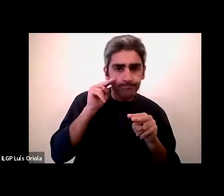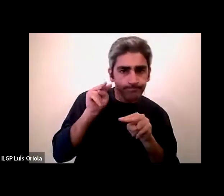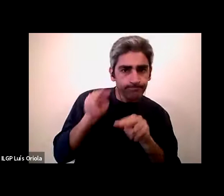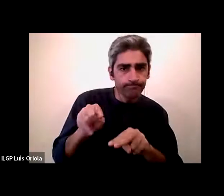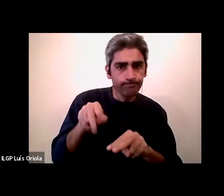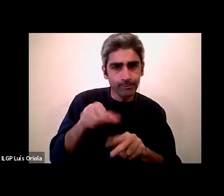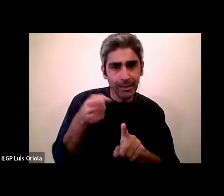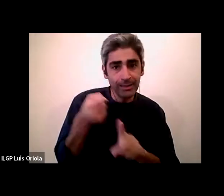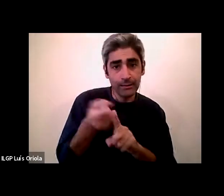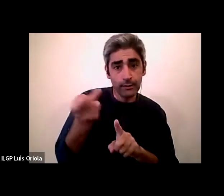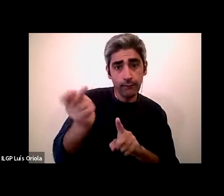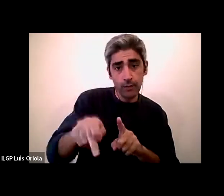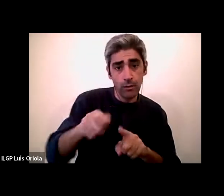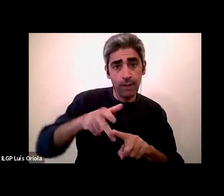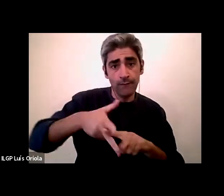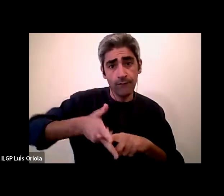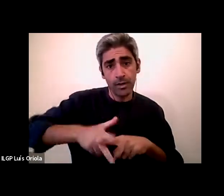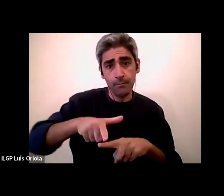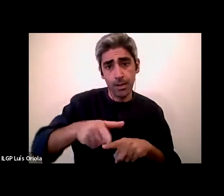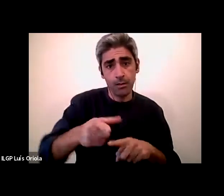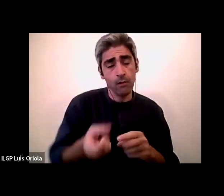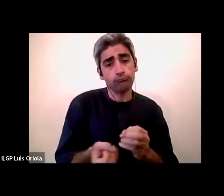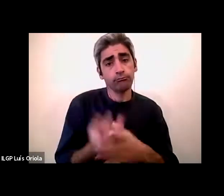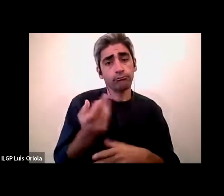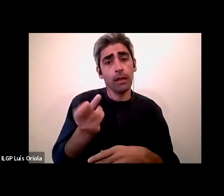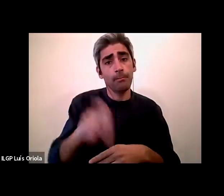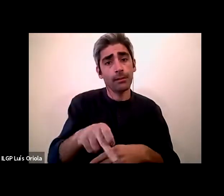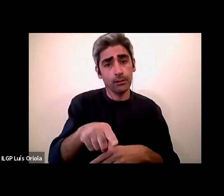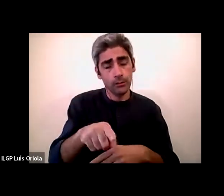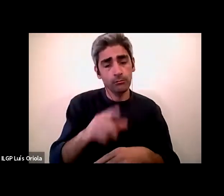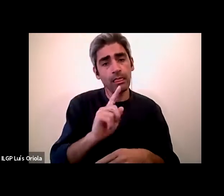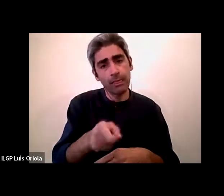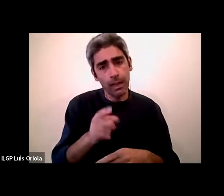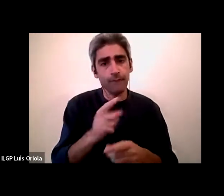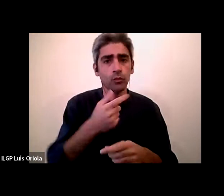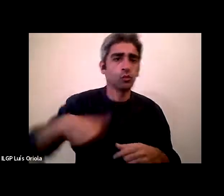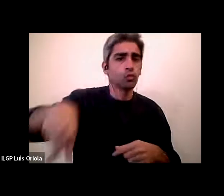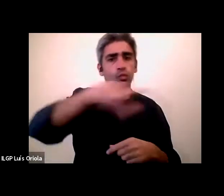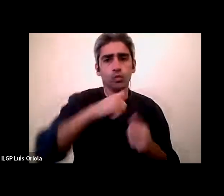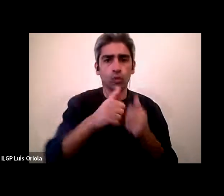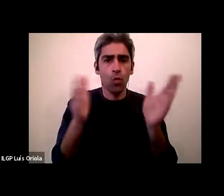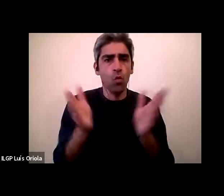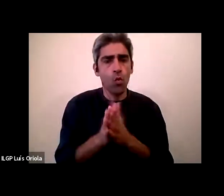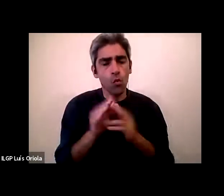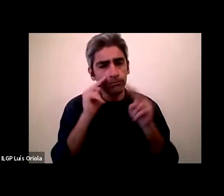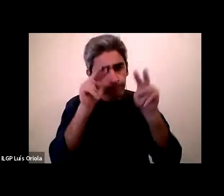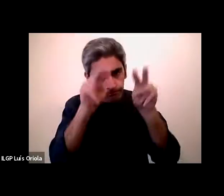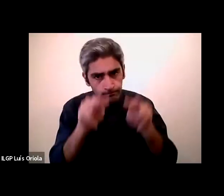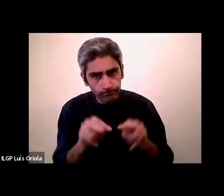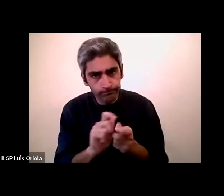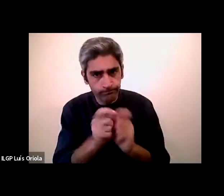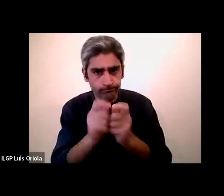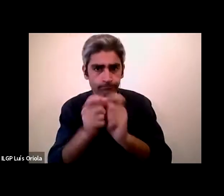desafio que esta ferramenta também surge e deve ser melhorada por todas e por todos para poder servir